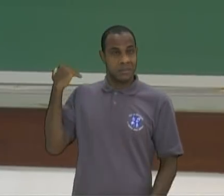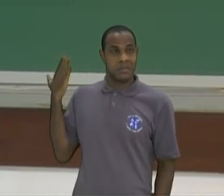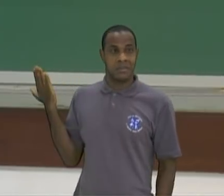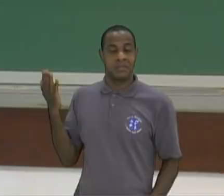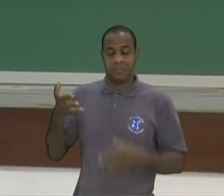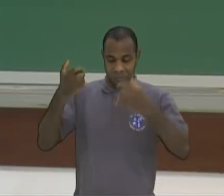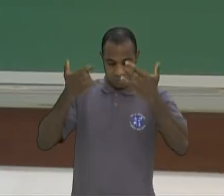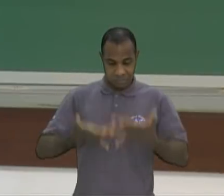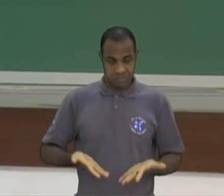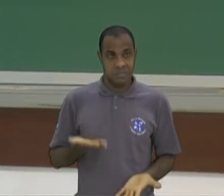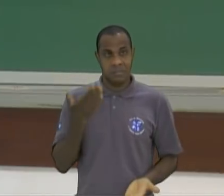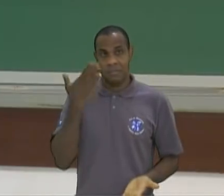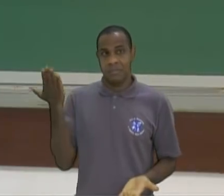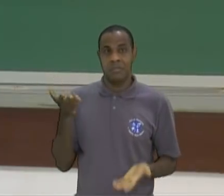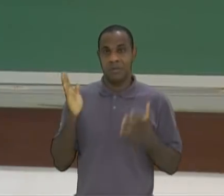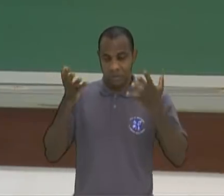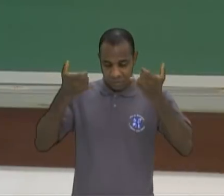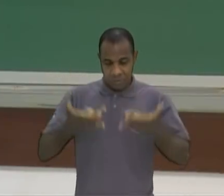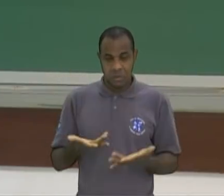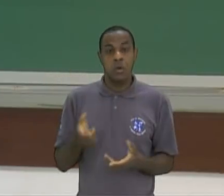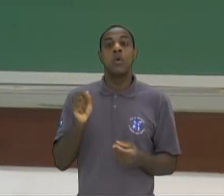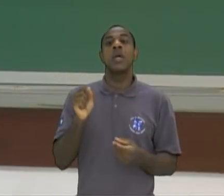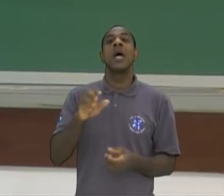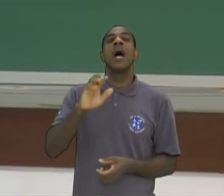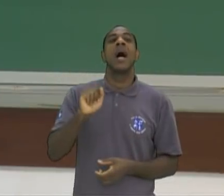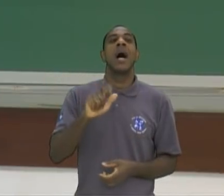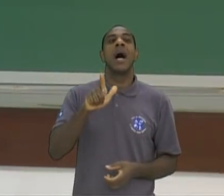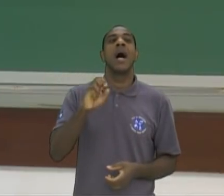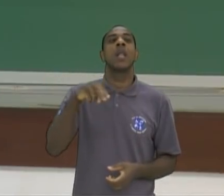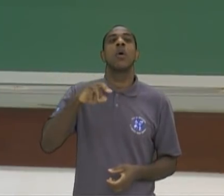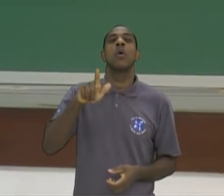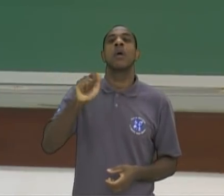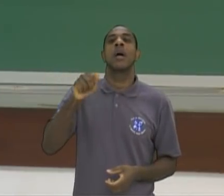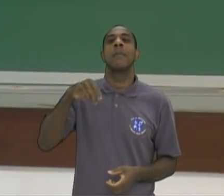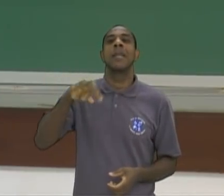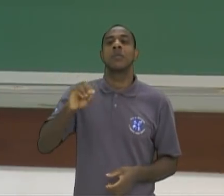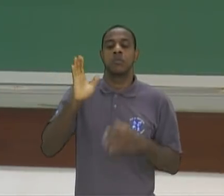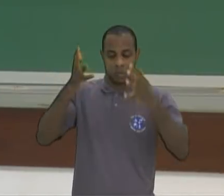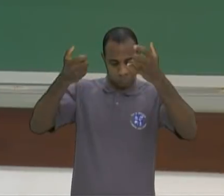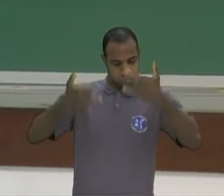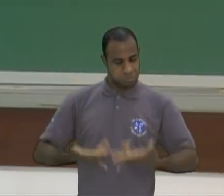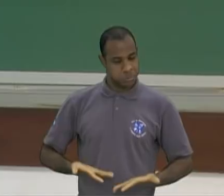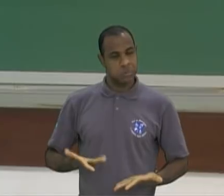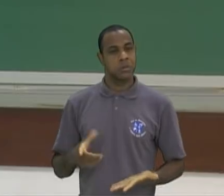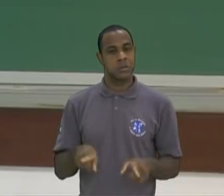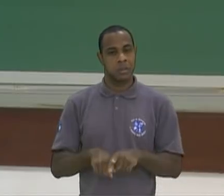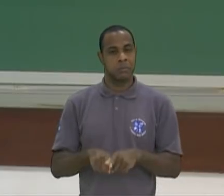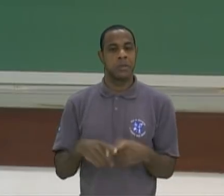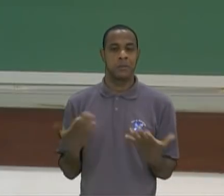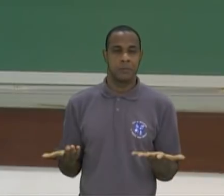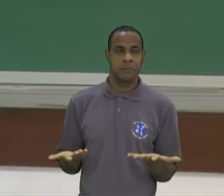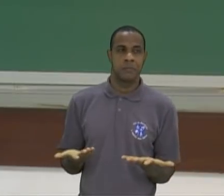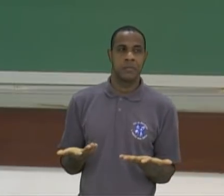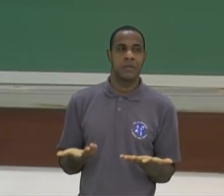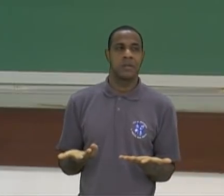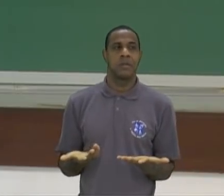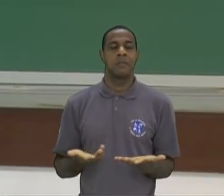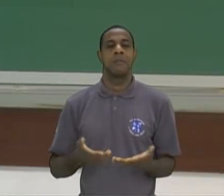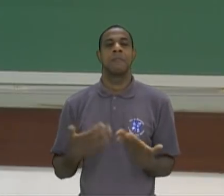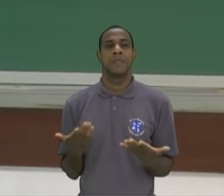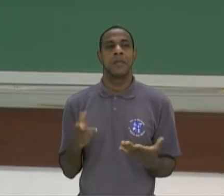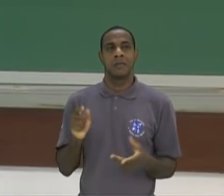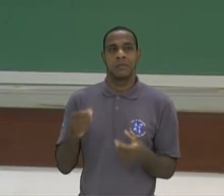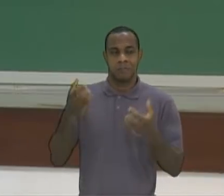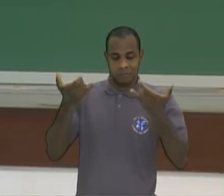vimos alongamentos e flexibilidade. Hoje retomamos esse conteúdo para vocês manterem fresquinho na cabeça de vocês o